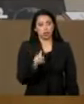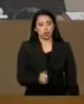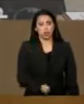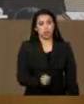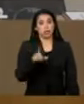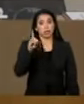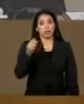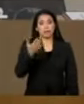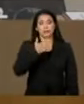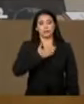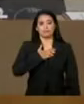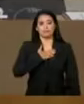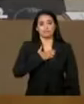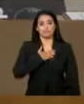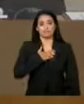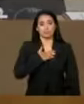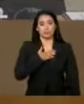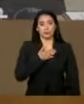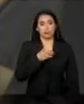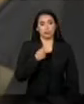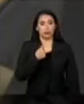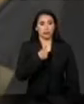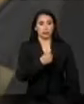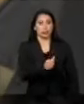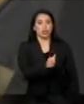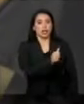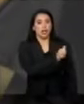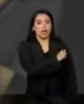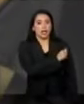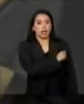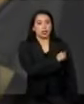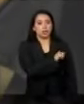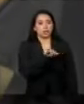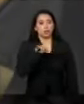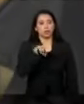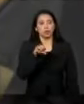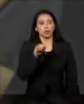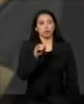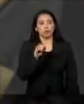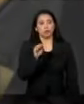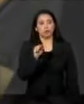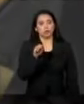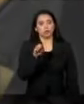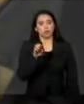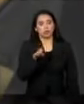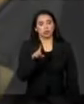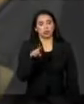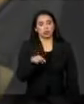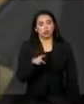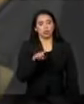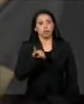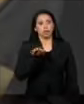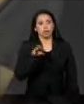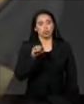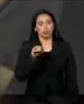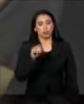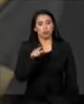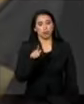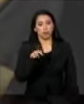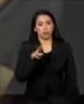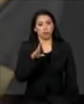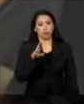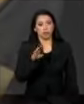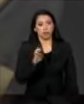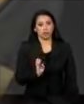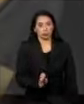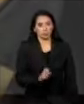deu a honra de ser aluno do professor José Joaquim Calmon de Passos. E bebi águas com essas